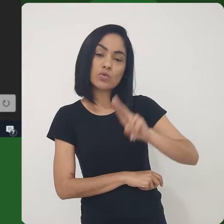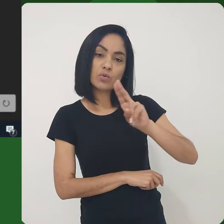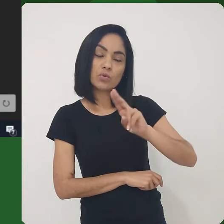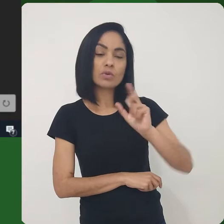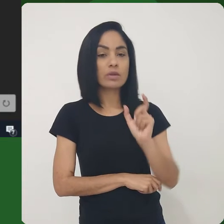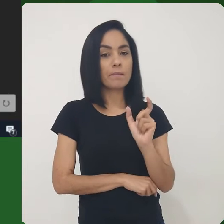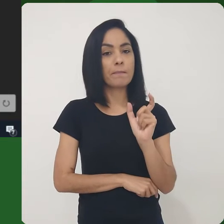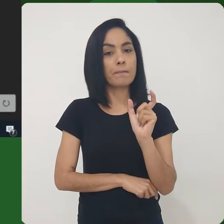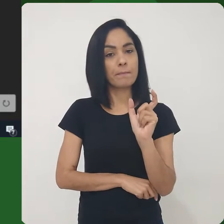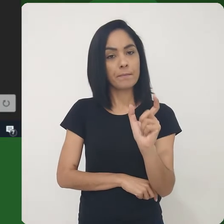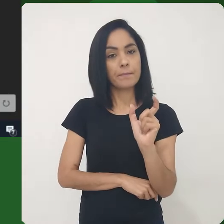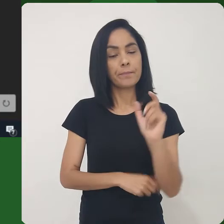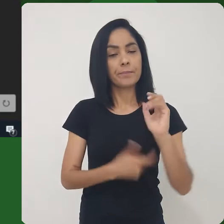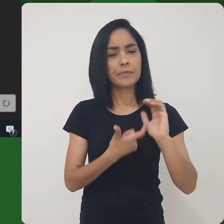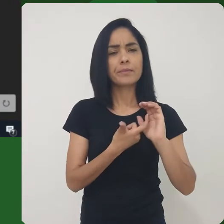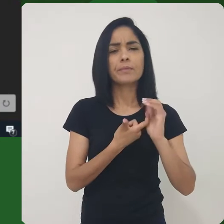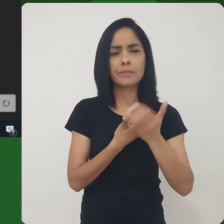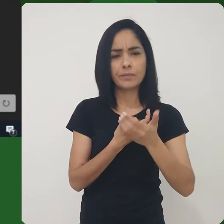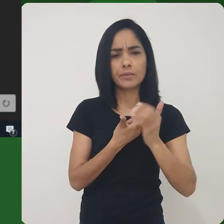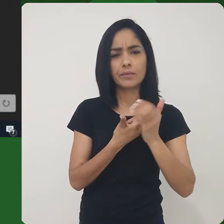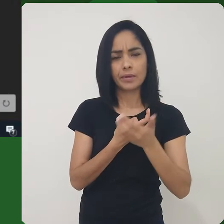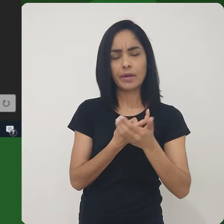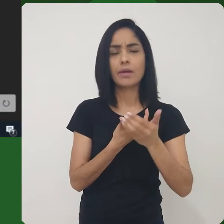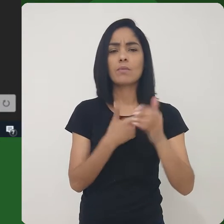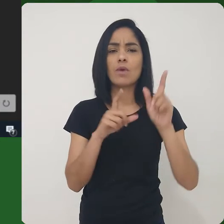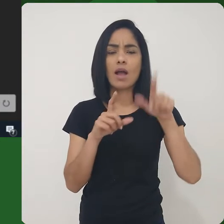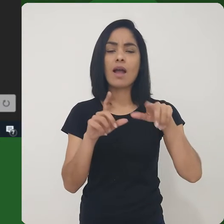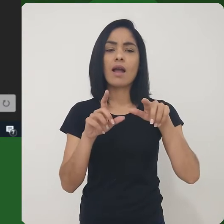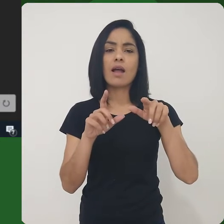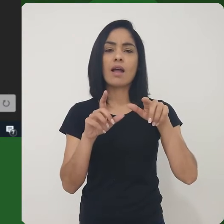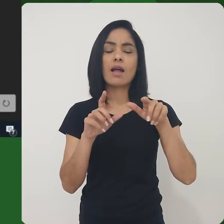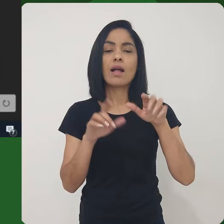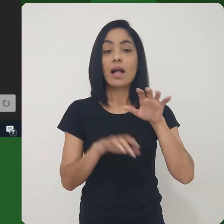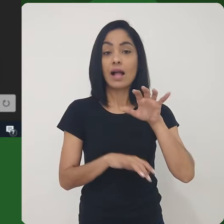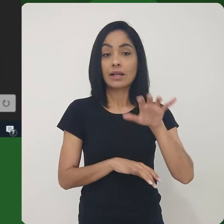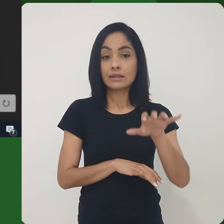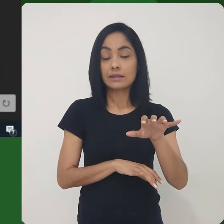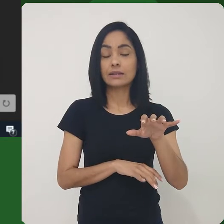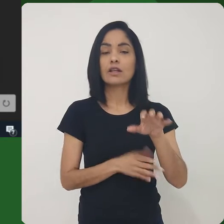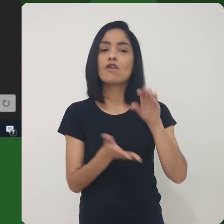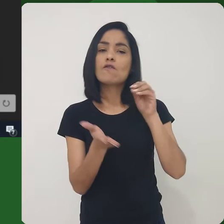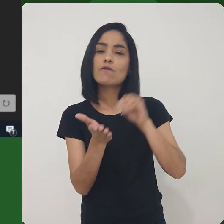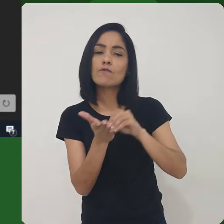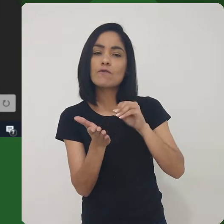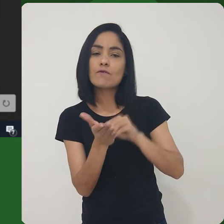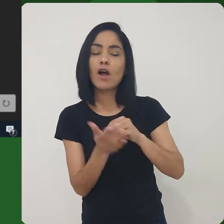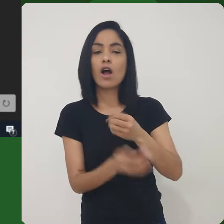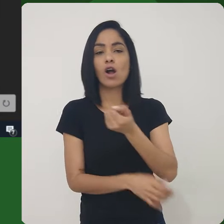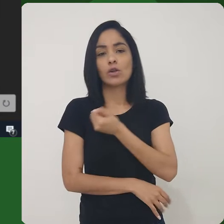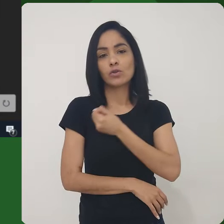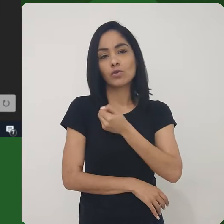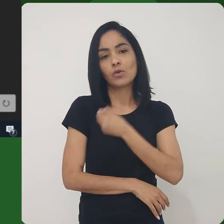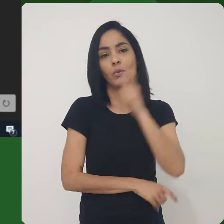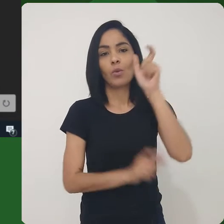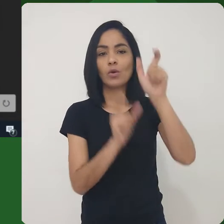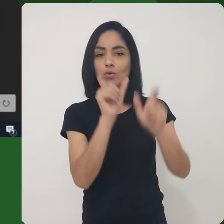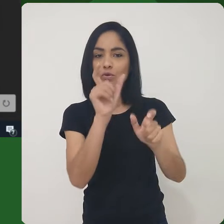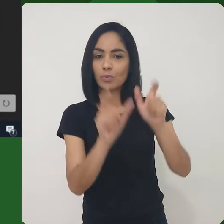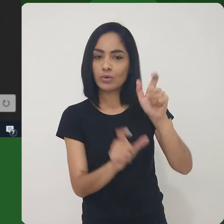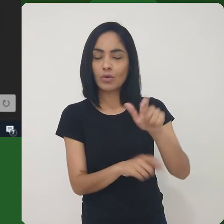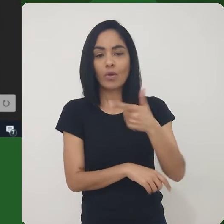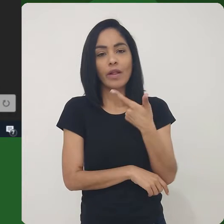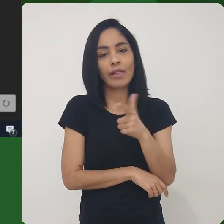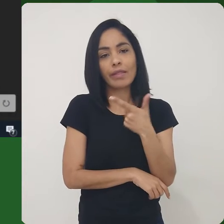então, essa expressão, essa formatação aqui, né? por falta de quórum, não houve